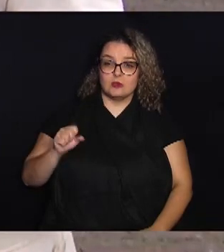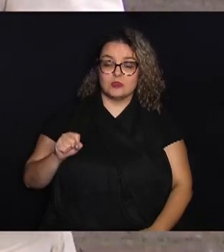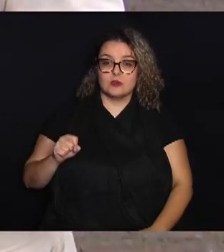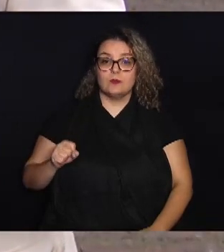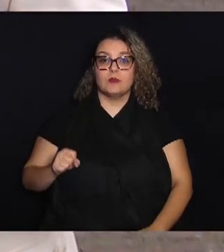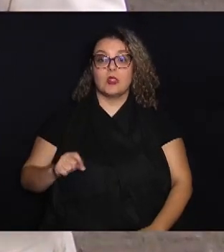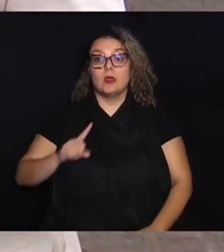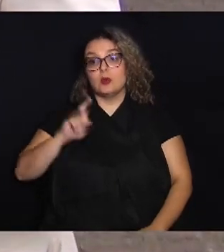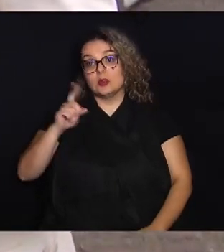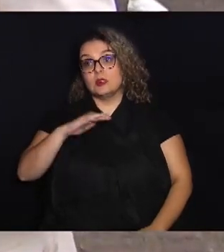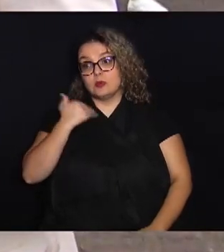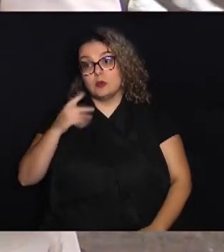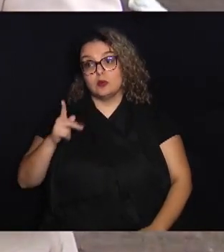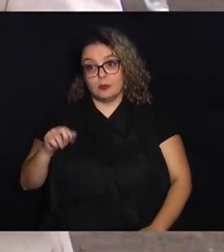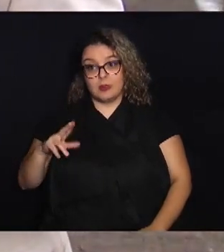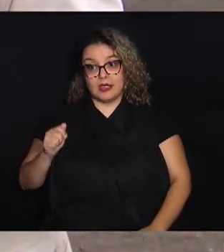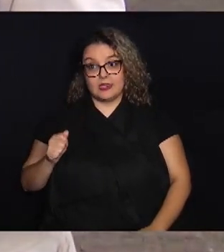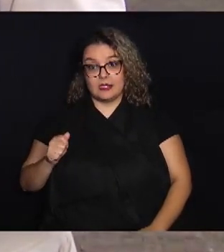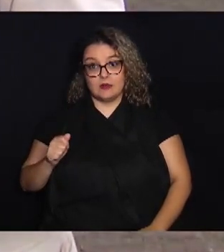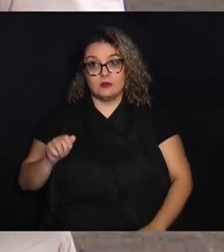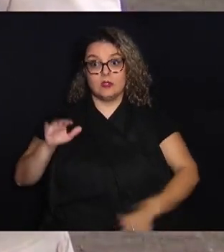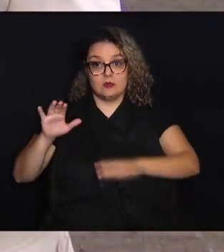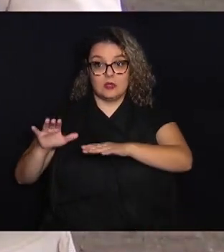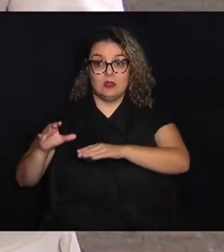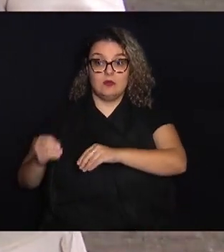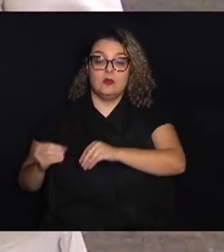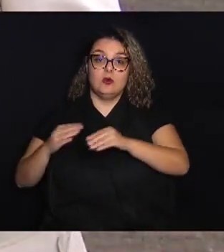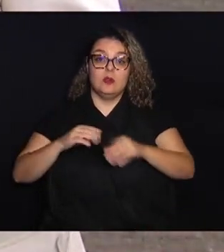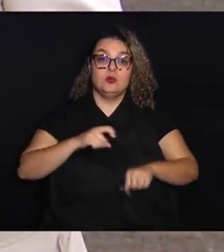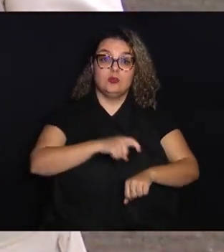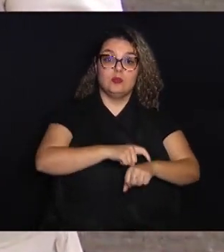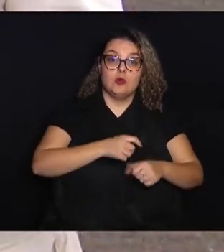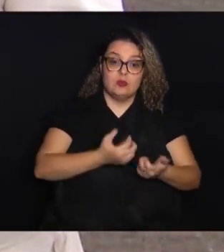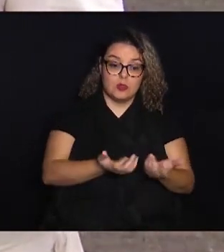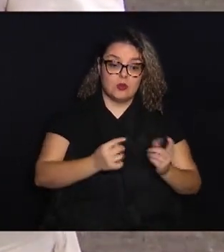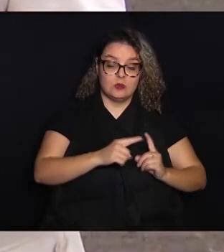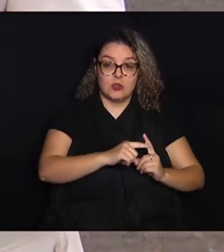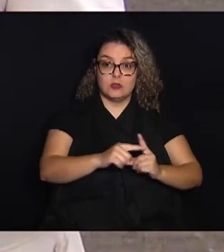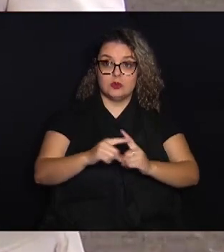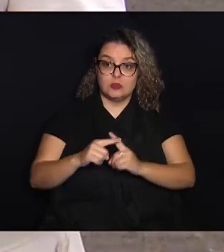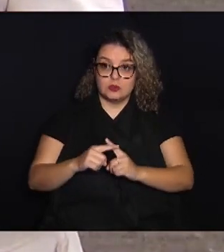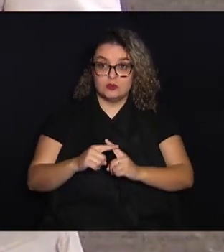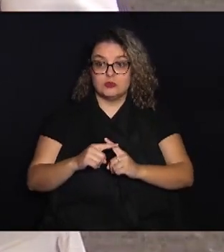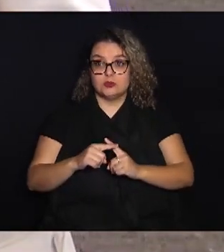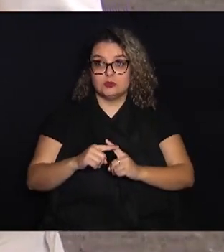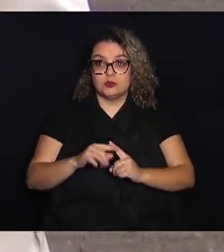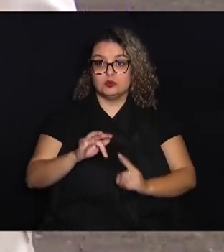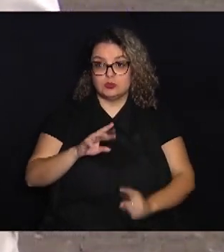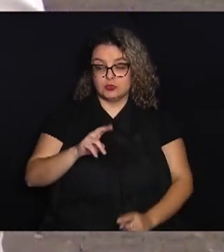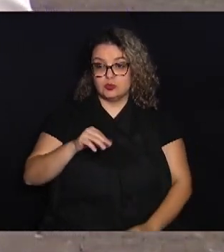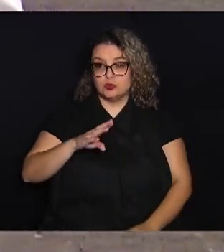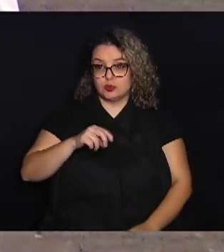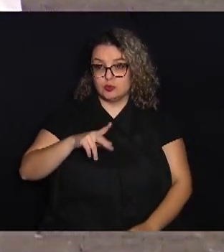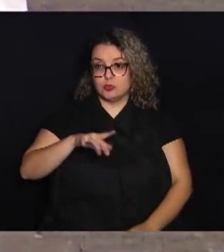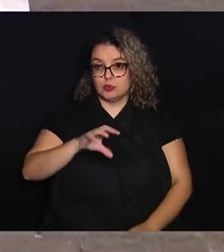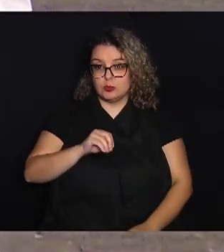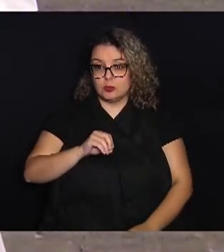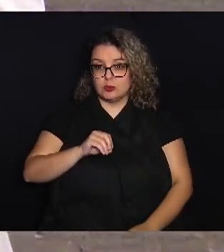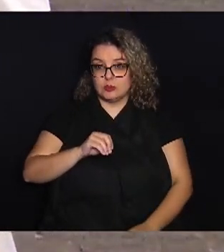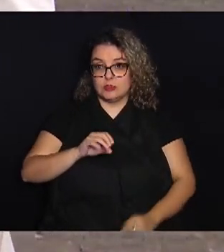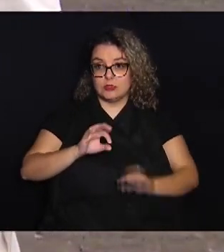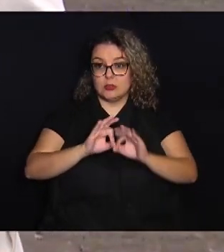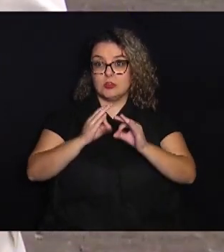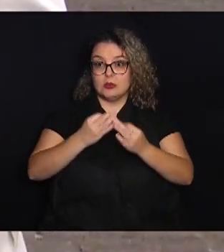ficaram temporariamente no Cemitério da Saudade, no túmulo, né, da